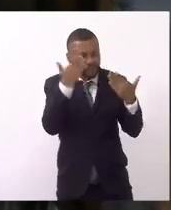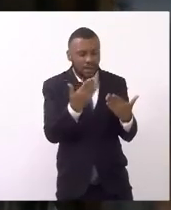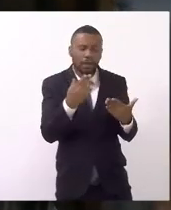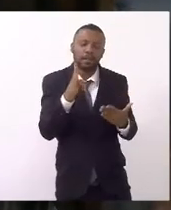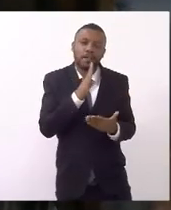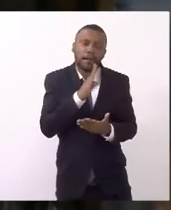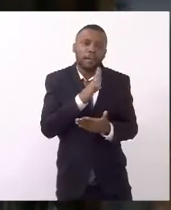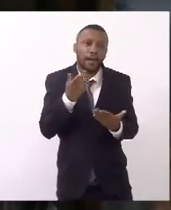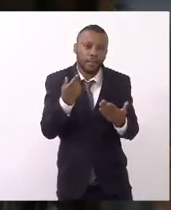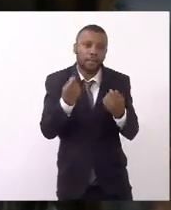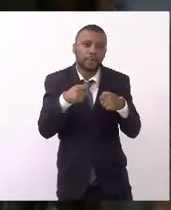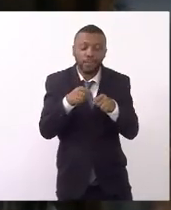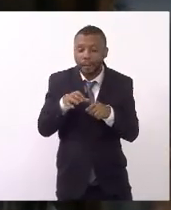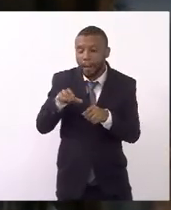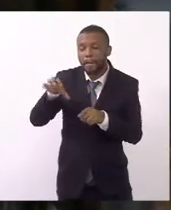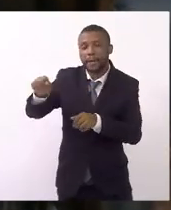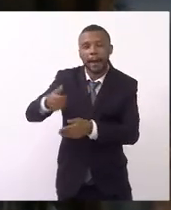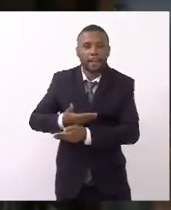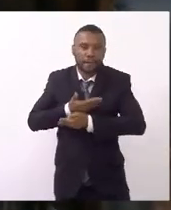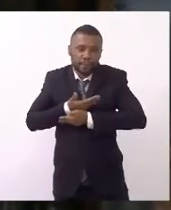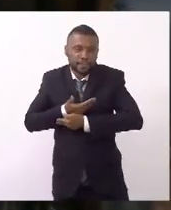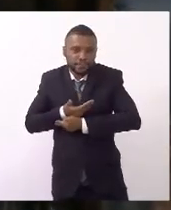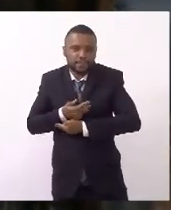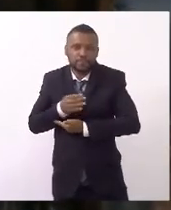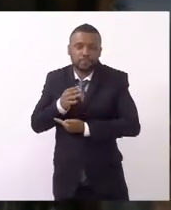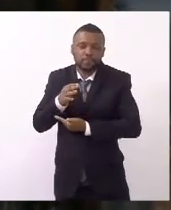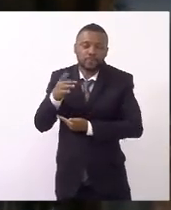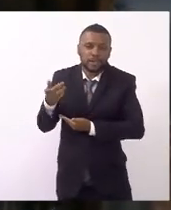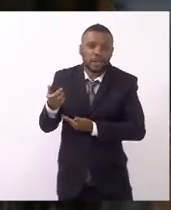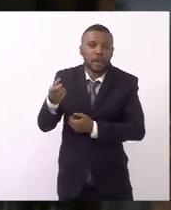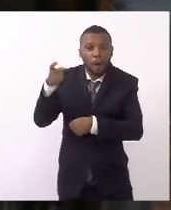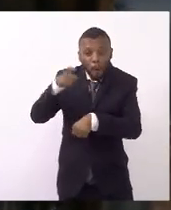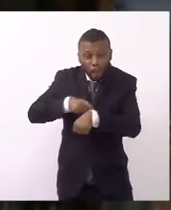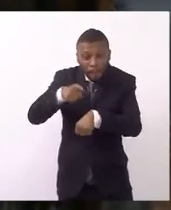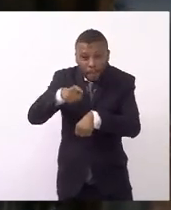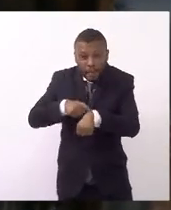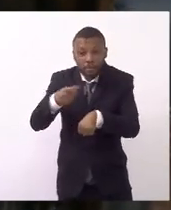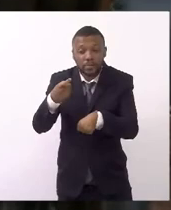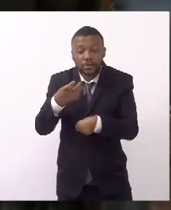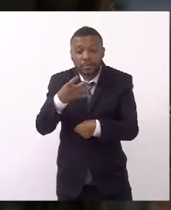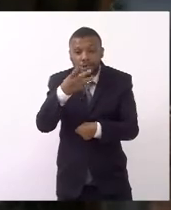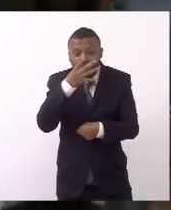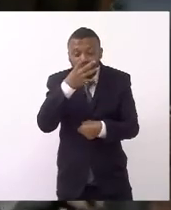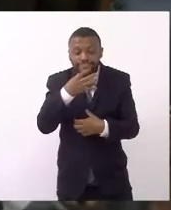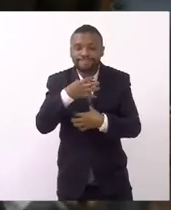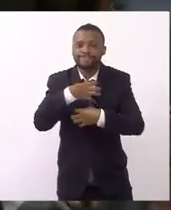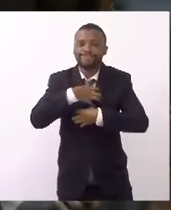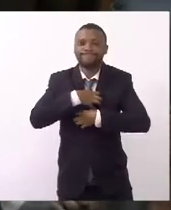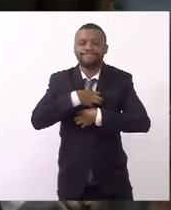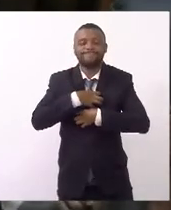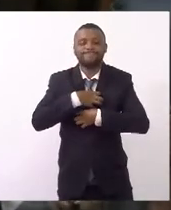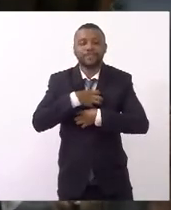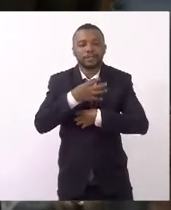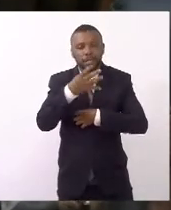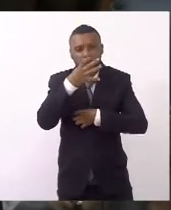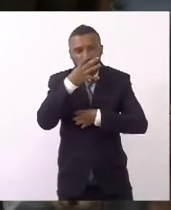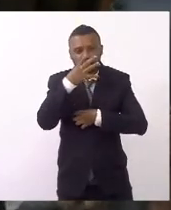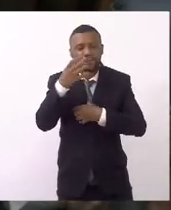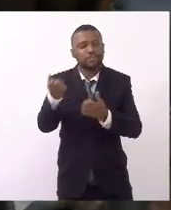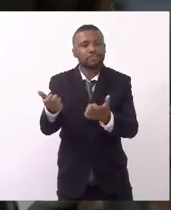você breve porque eu tenho que pegar minha pequena e para mim é muito mais também um momento de escuta e de